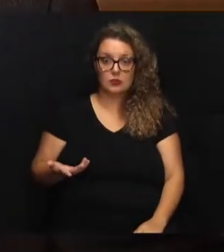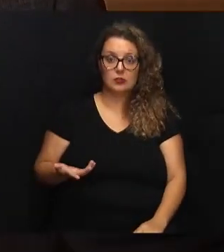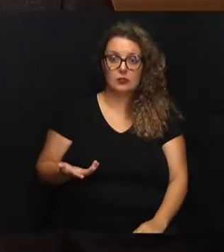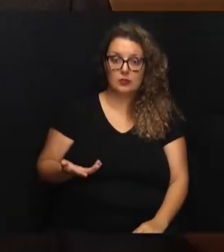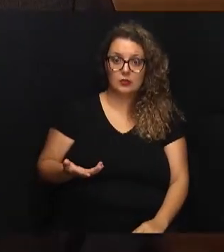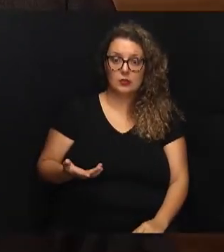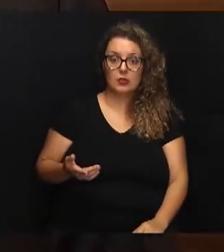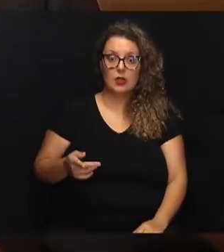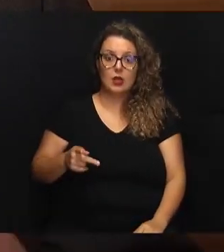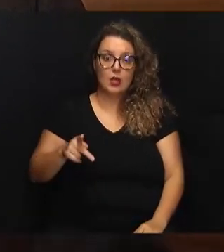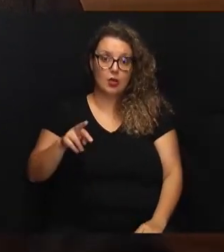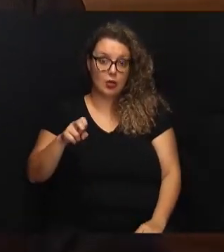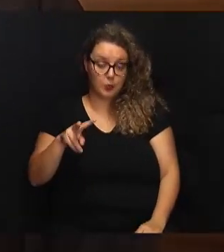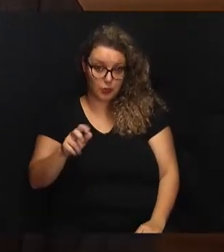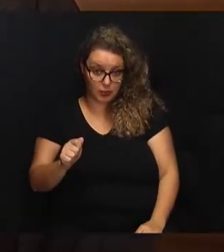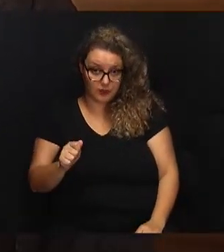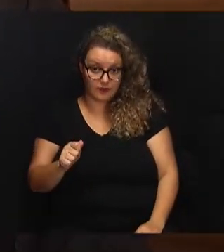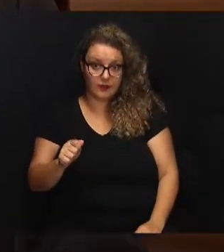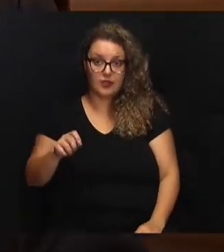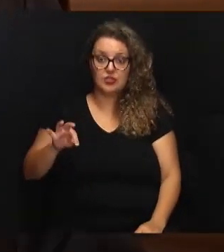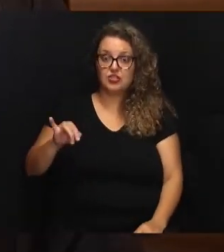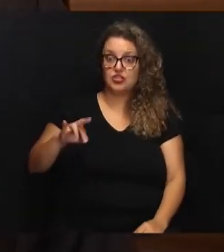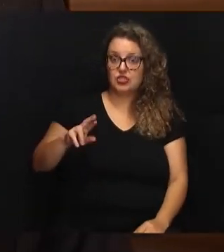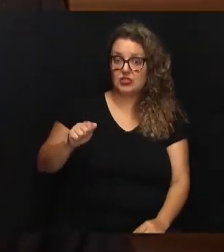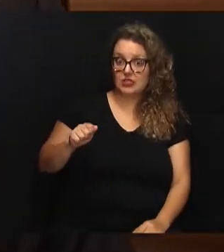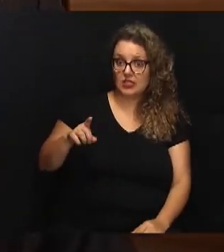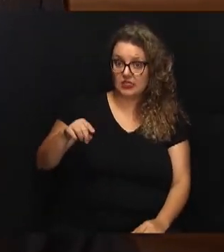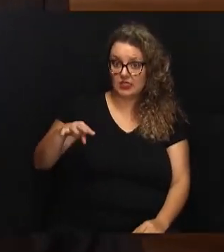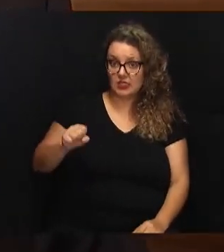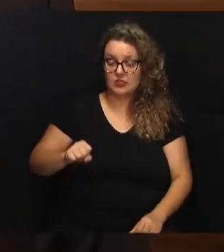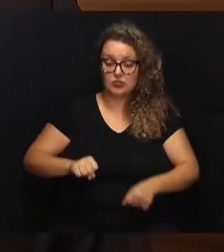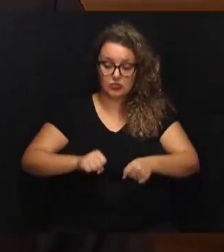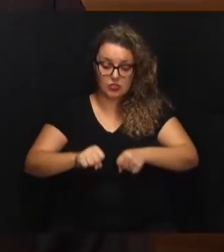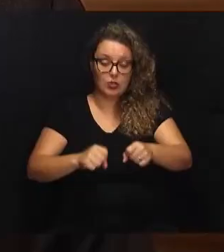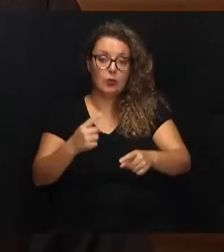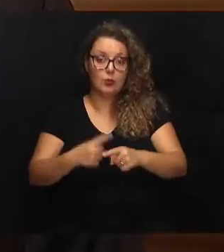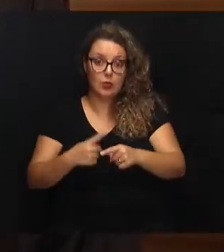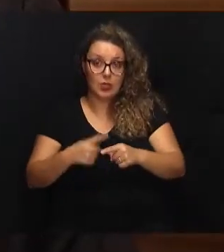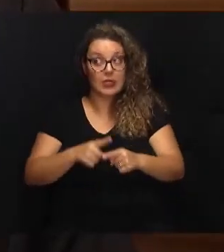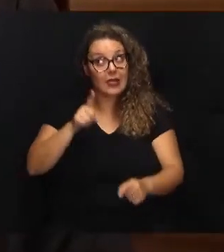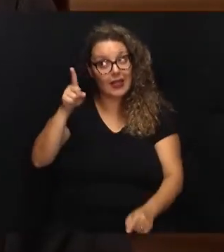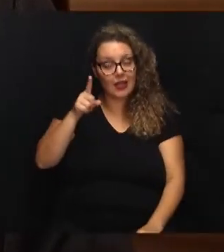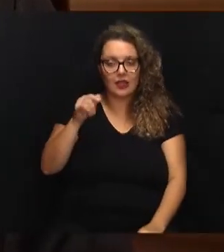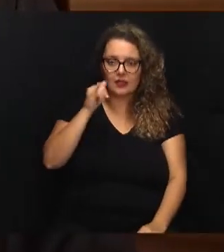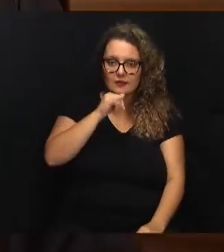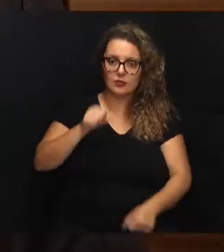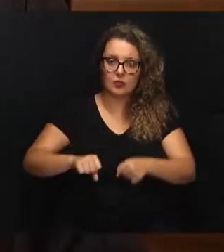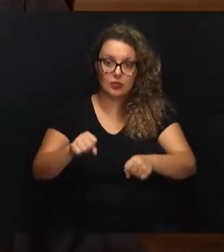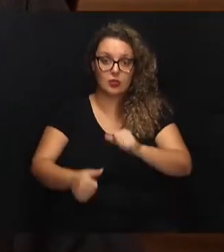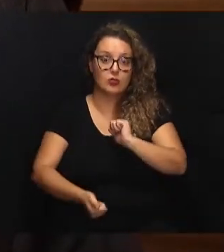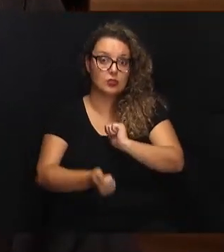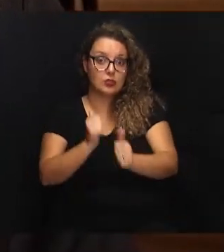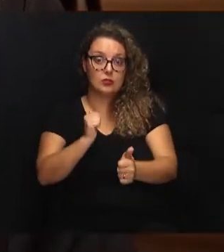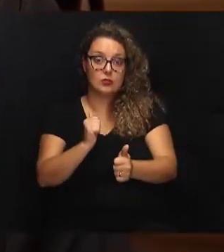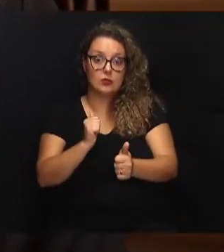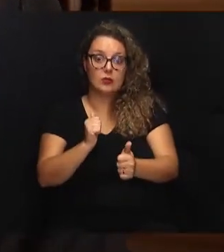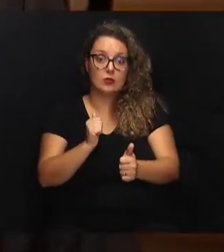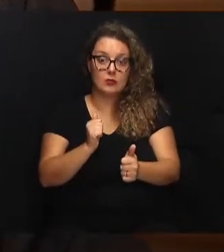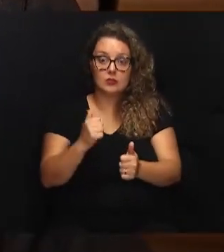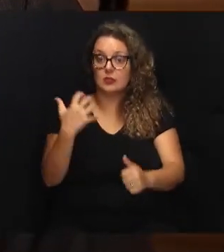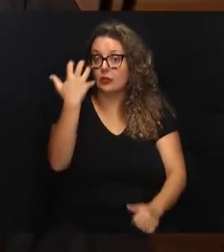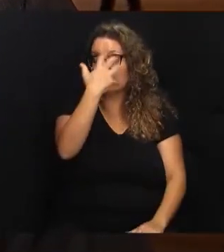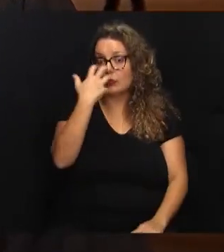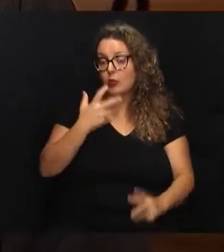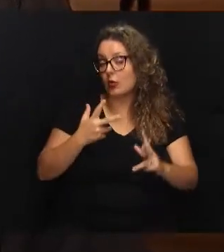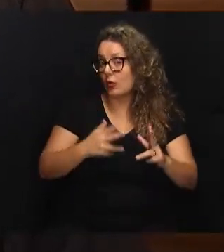de ciclismo, que também é uma lei de minha autoria, porque o ciclismo na Itália é um esporte tão apaixonante